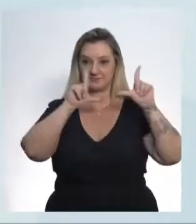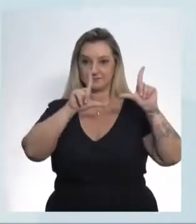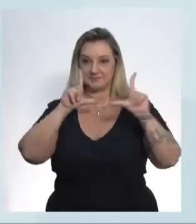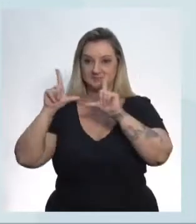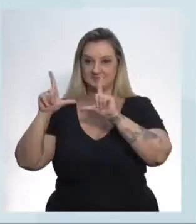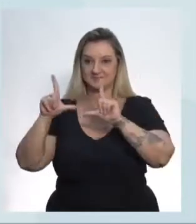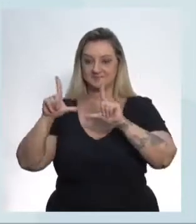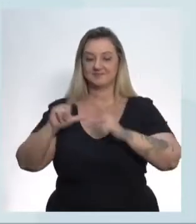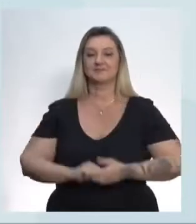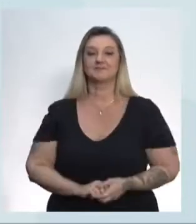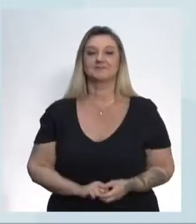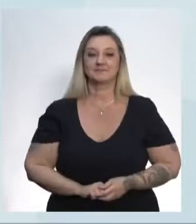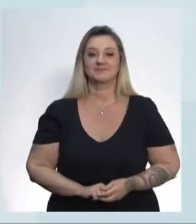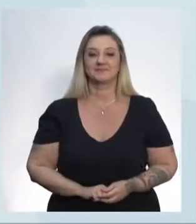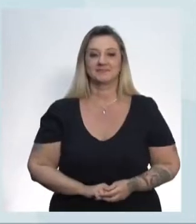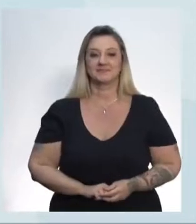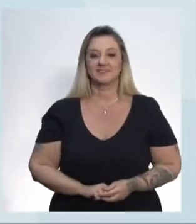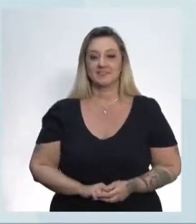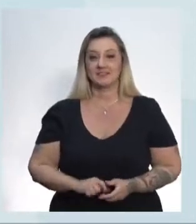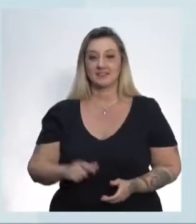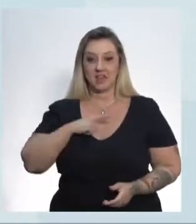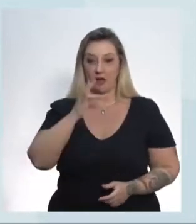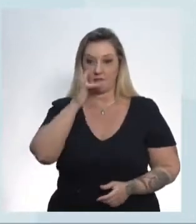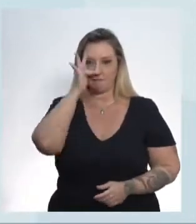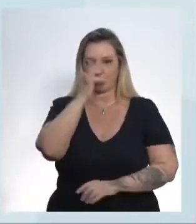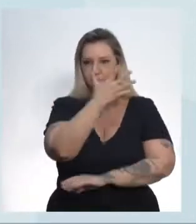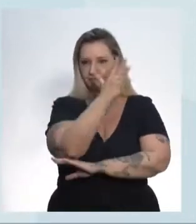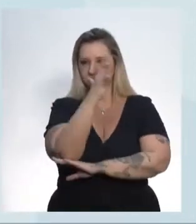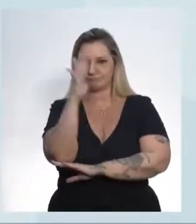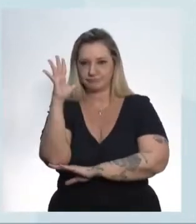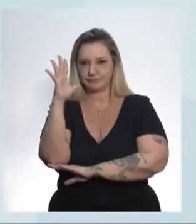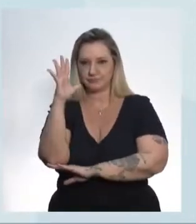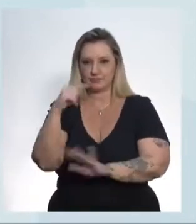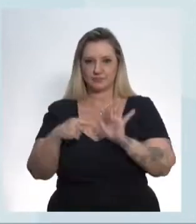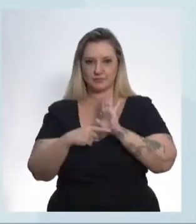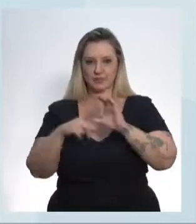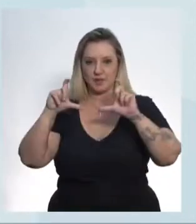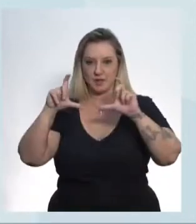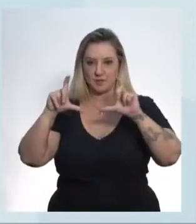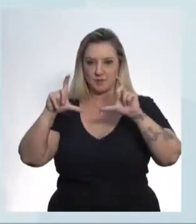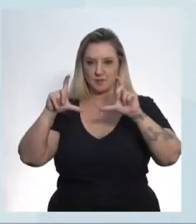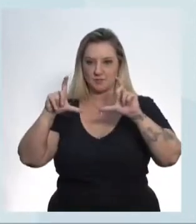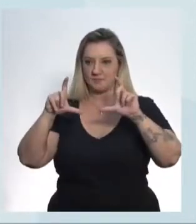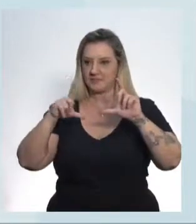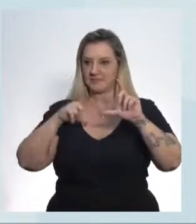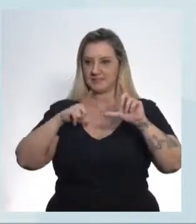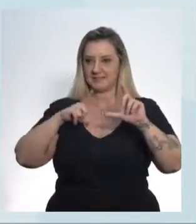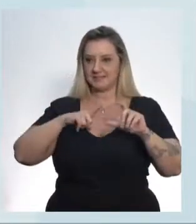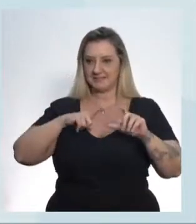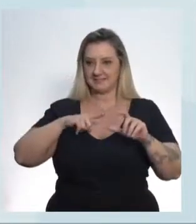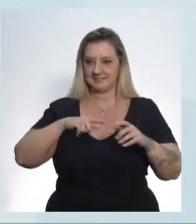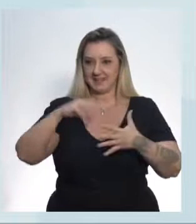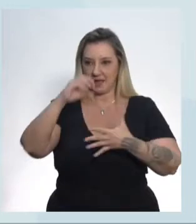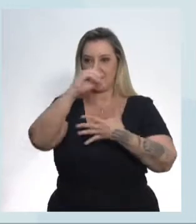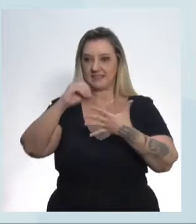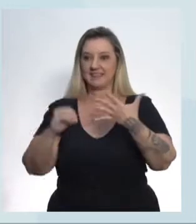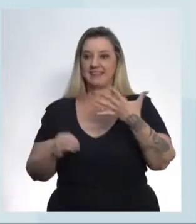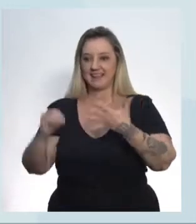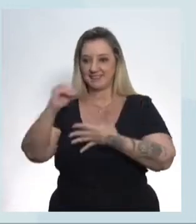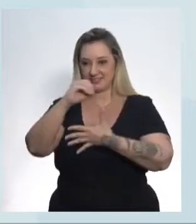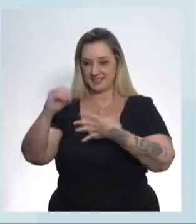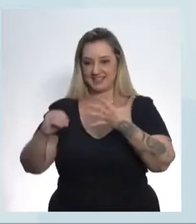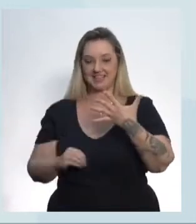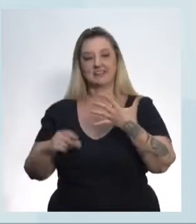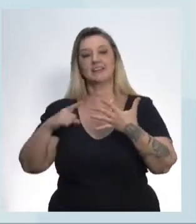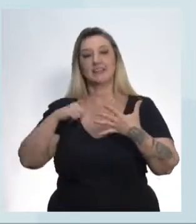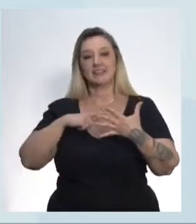Então nós temos a flora que representa aí a foto da Mata Atlântica, né, nós temos aí a fauna marinha,